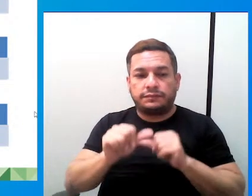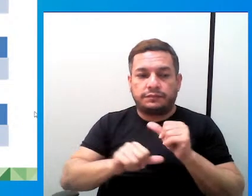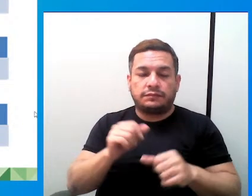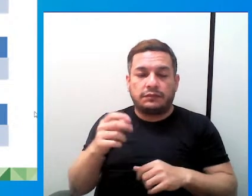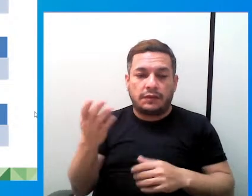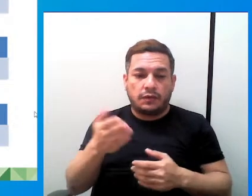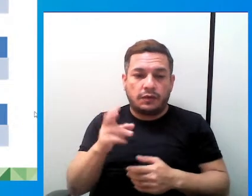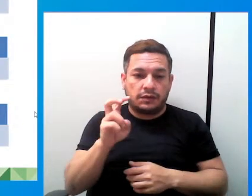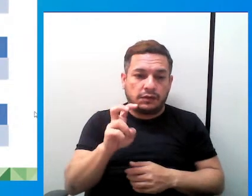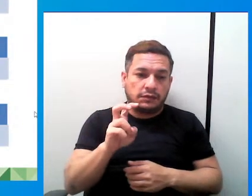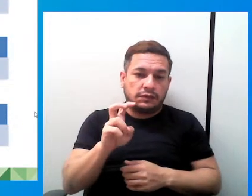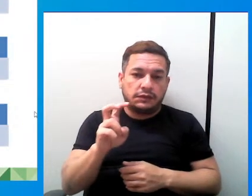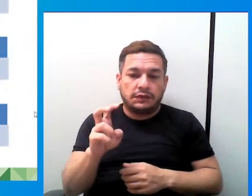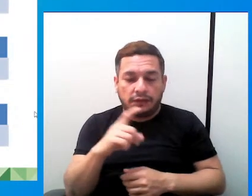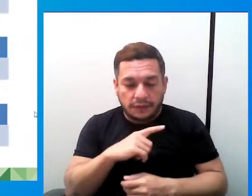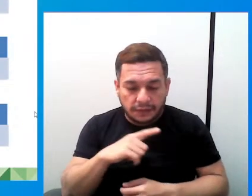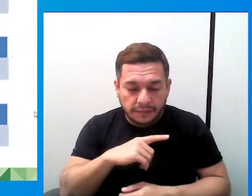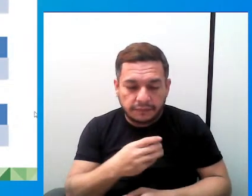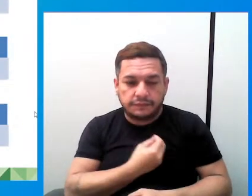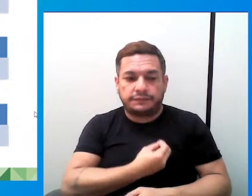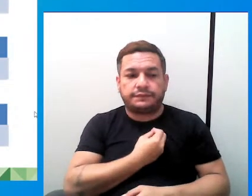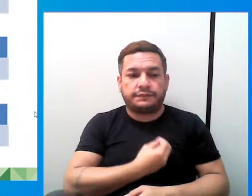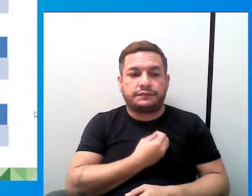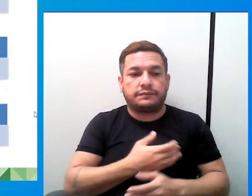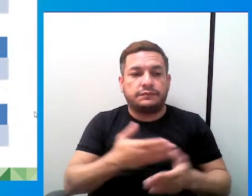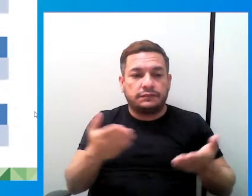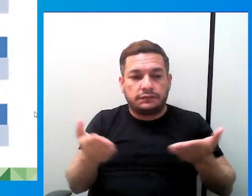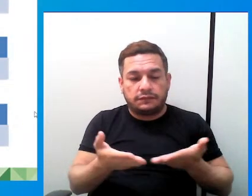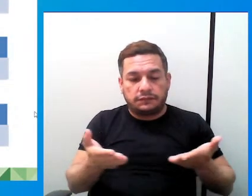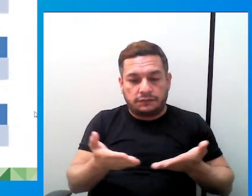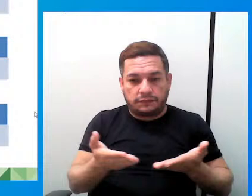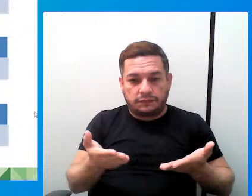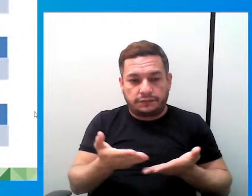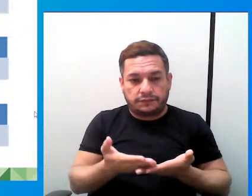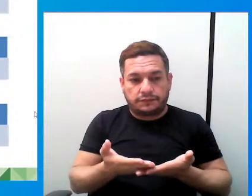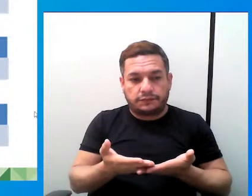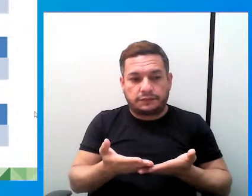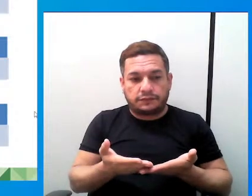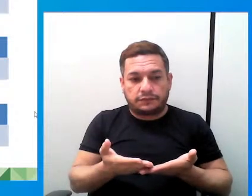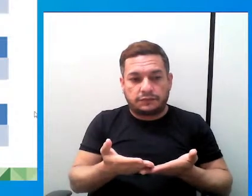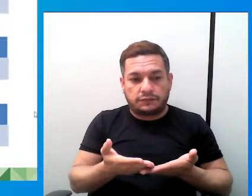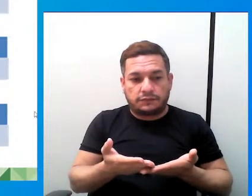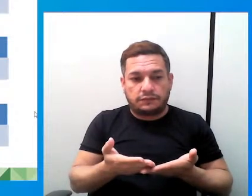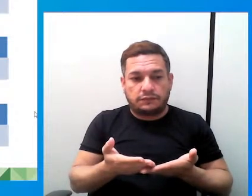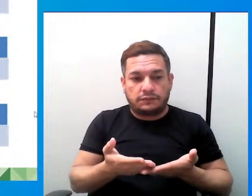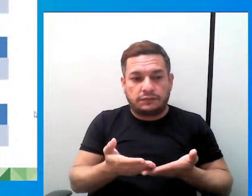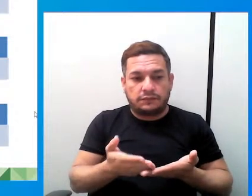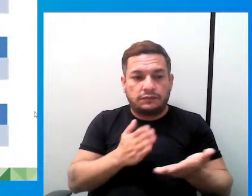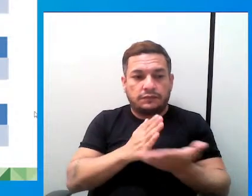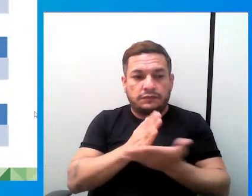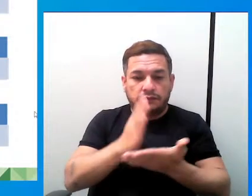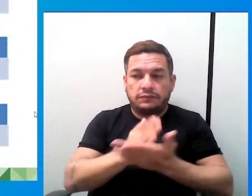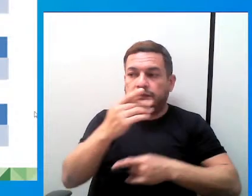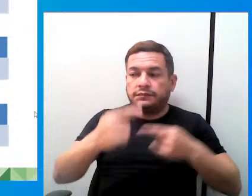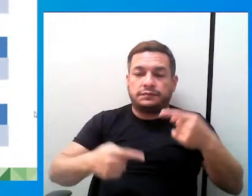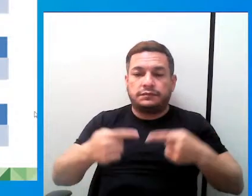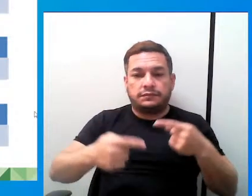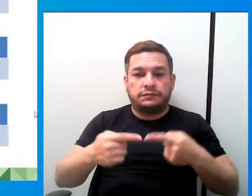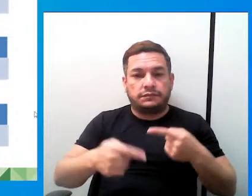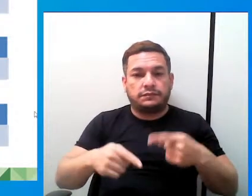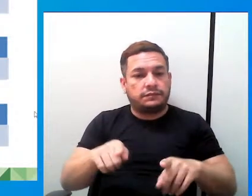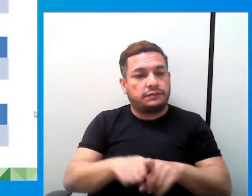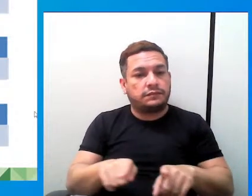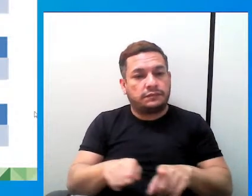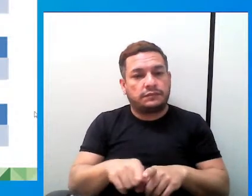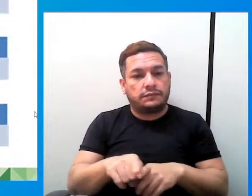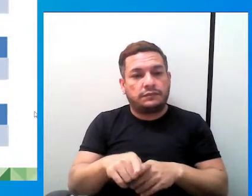etapa 5, que estamos vivendo neste momento, vivenciando neste momento, nós já tivemos aí a aprovação da política,